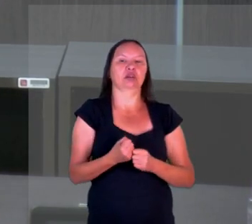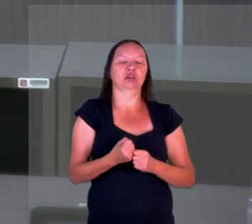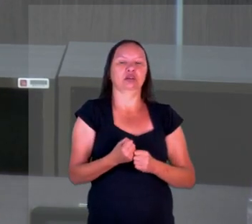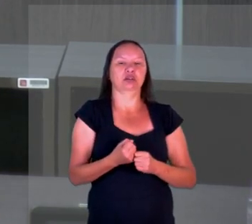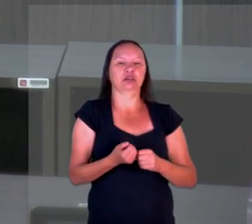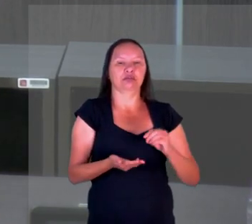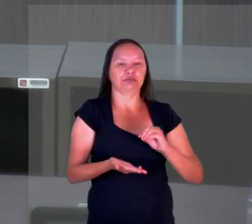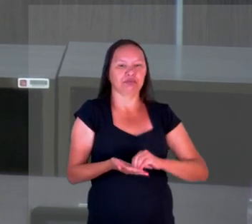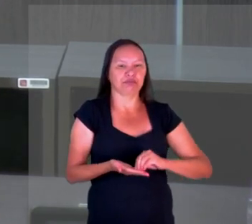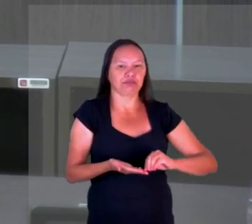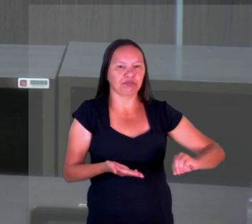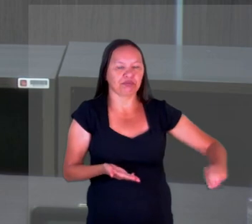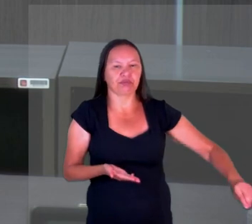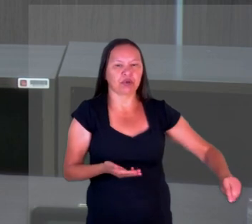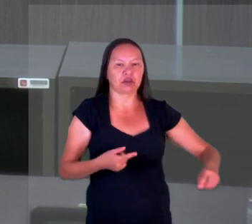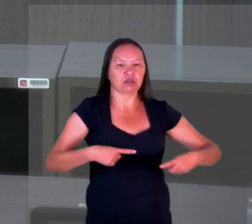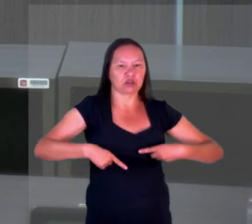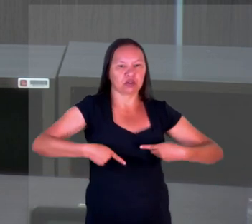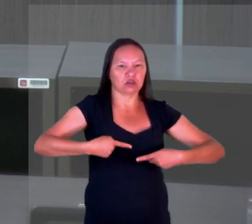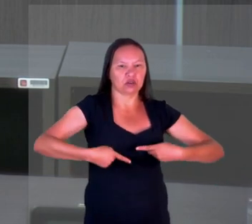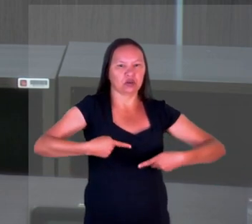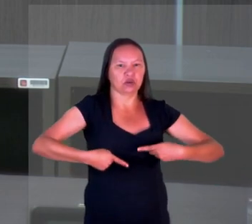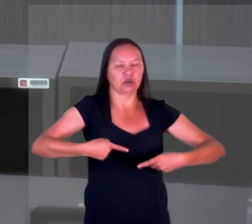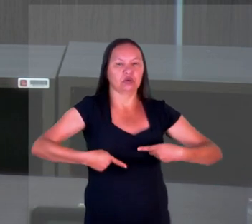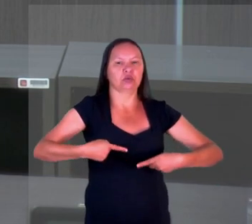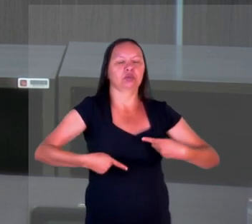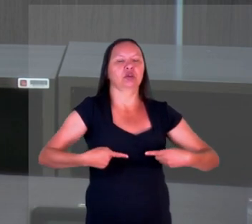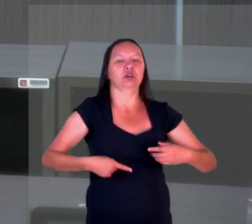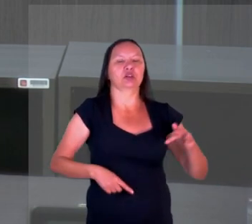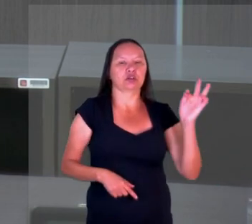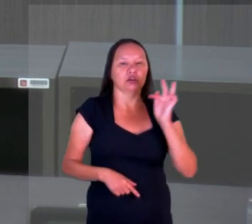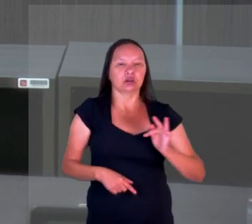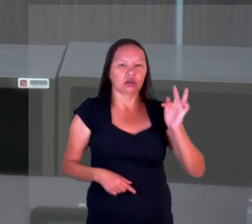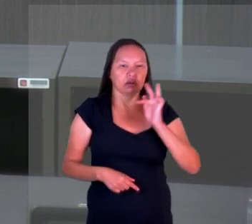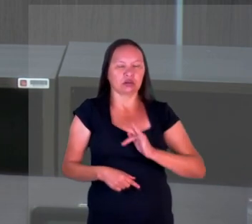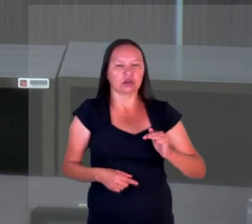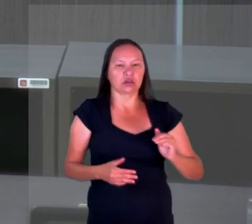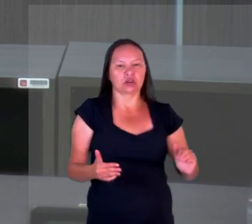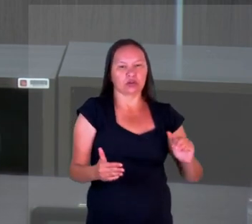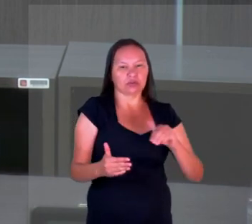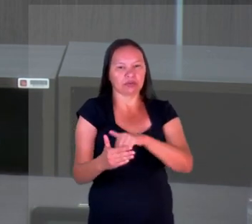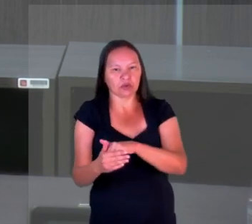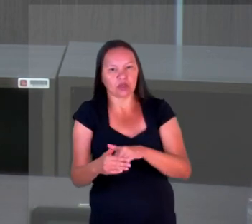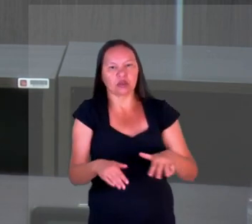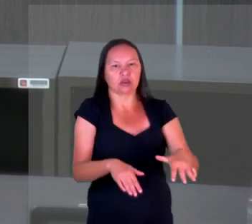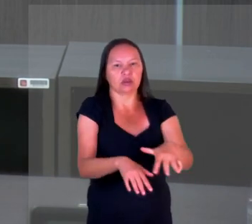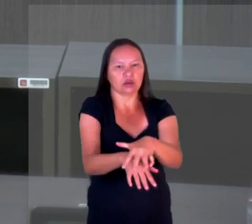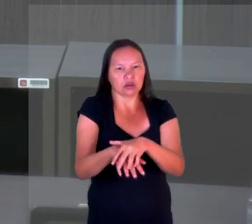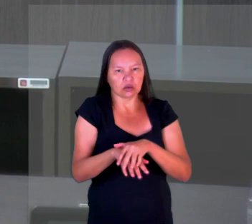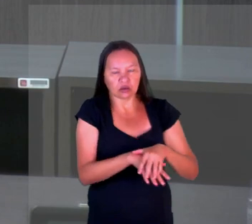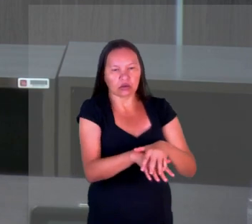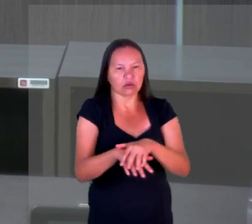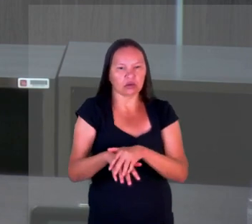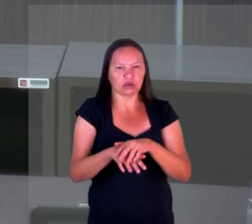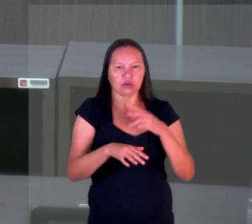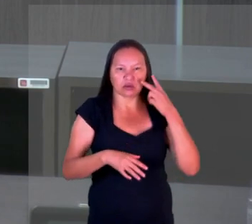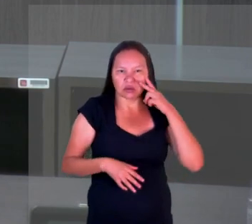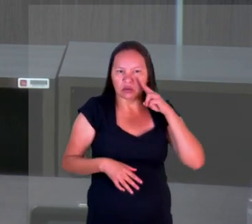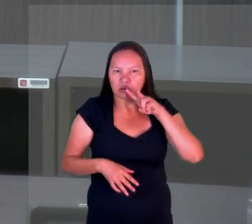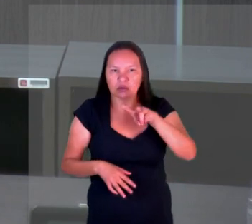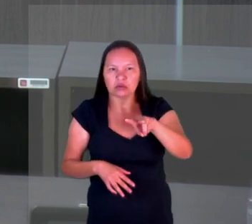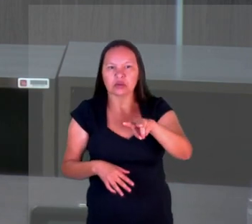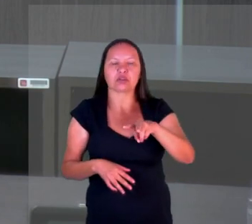falta de uma política consistente e Fundamental de inclusão por isso até estamos assistindo com alguma